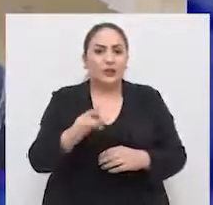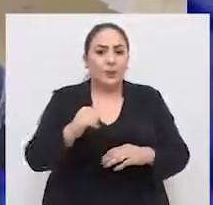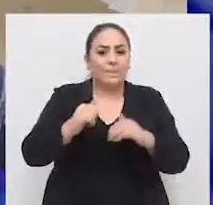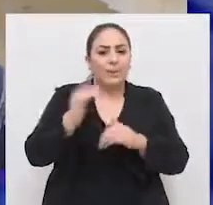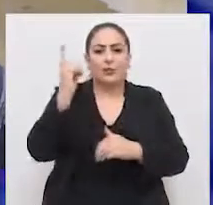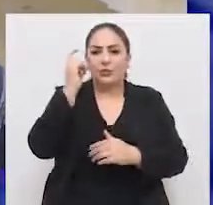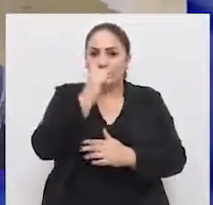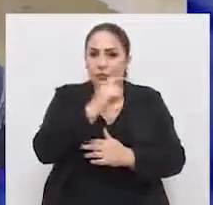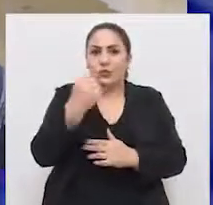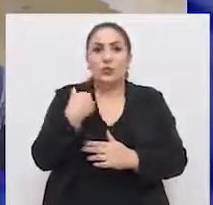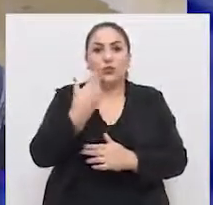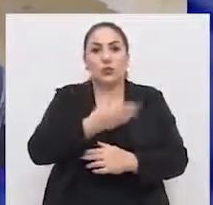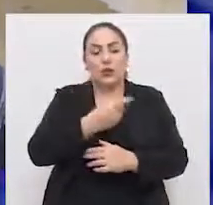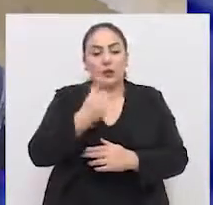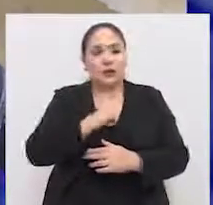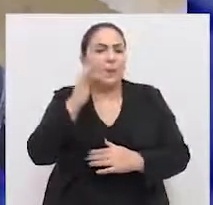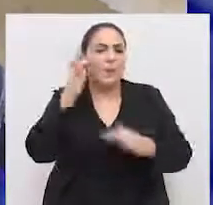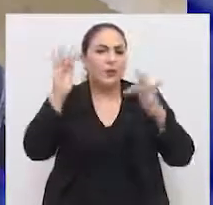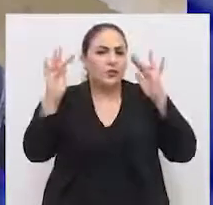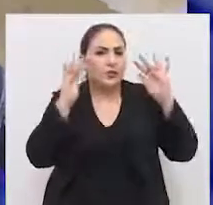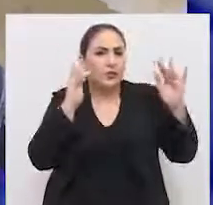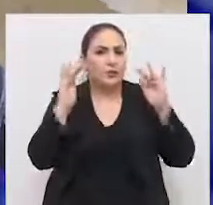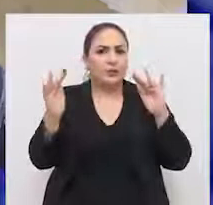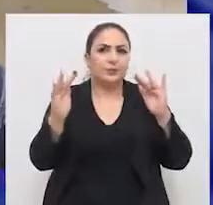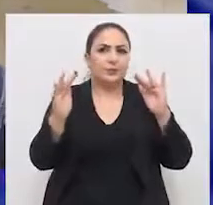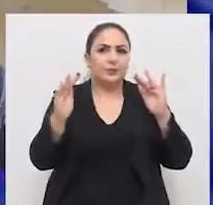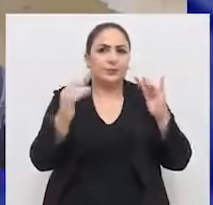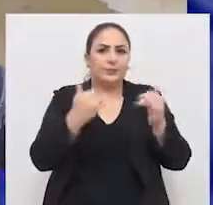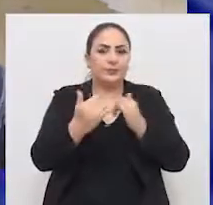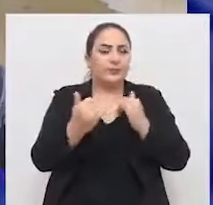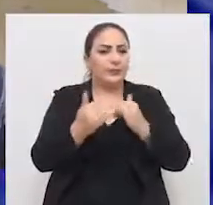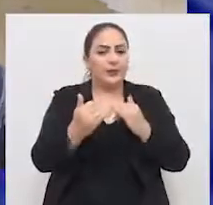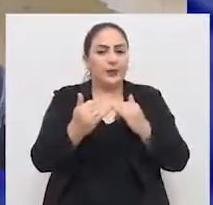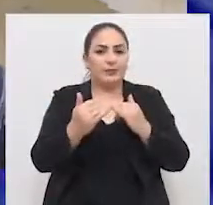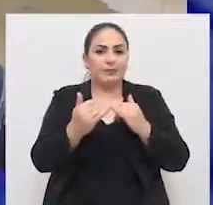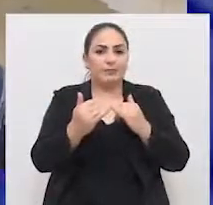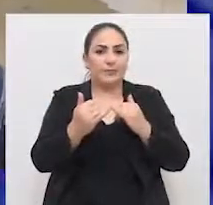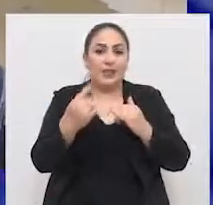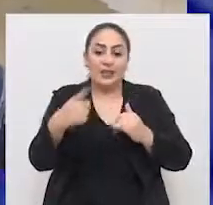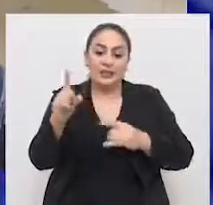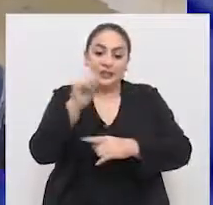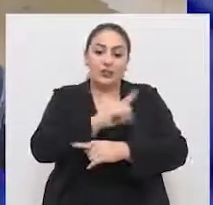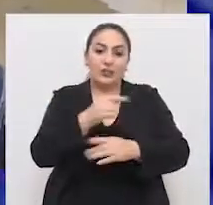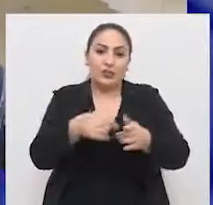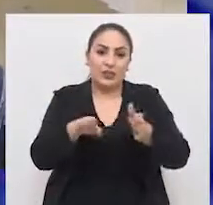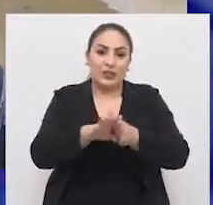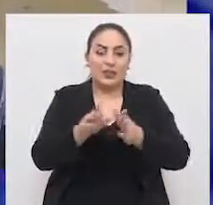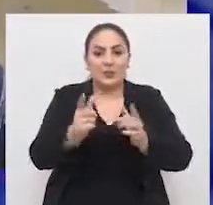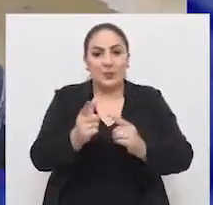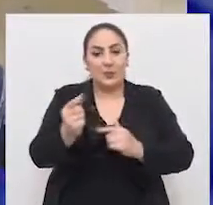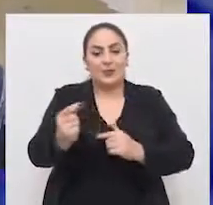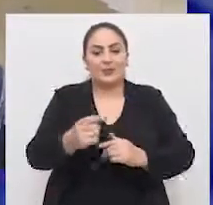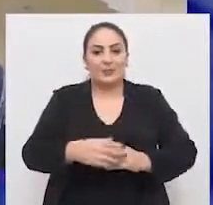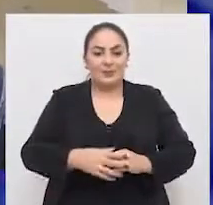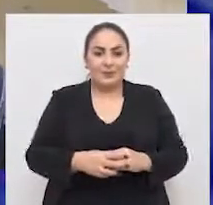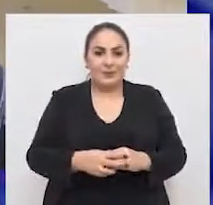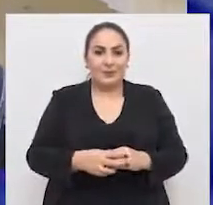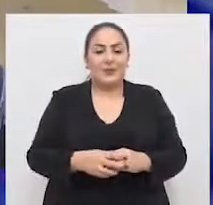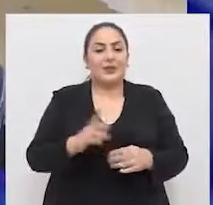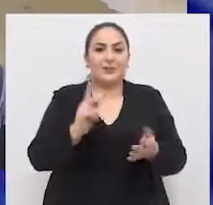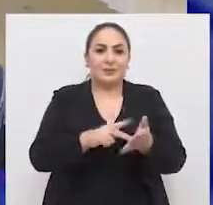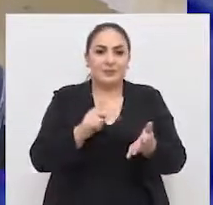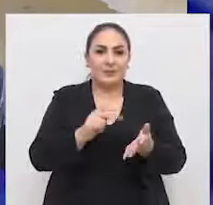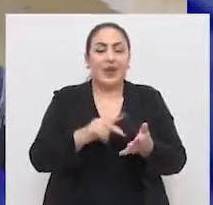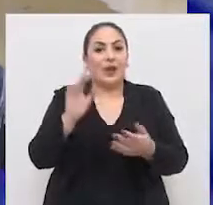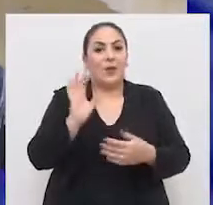era mais difícil, né? A gente ficava imaginando, tipo, sonhando com esse dia, com a saída, né?